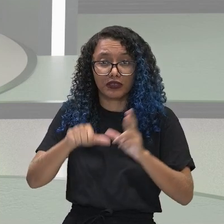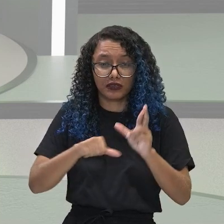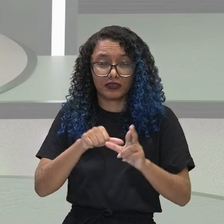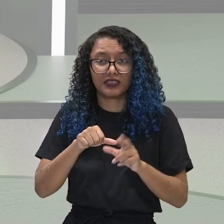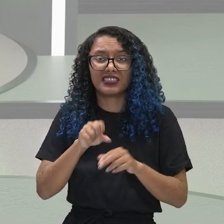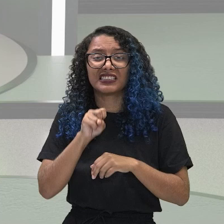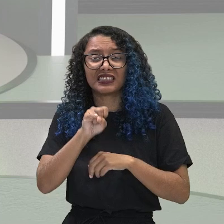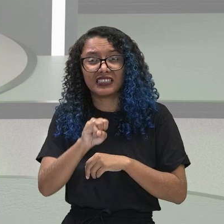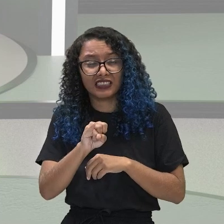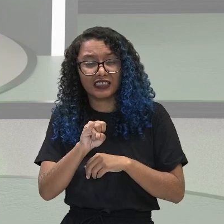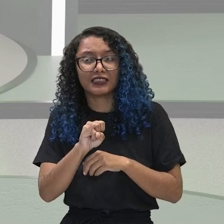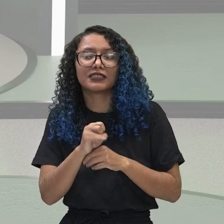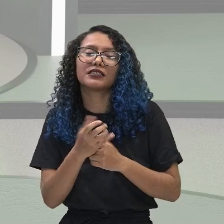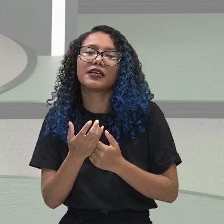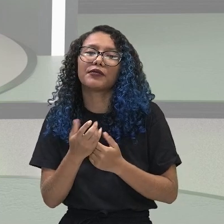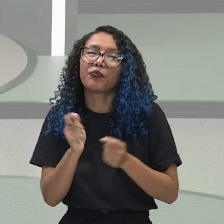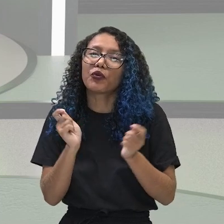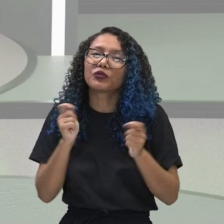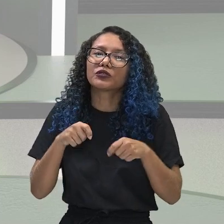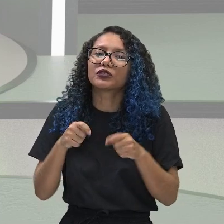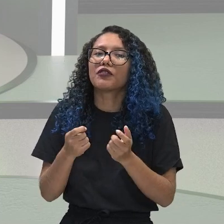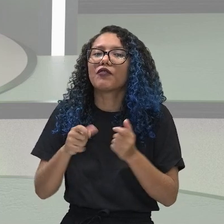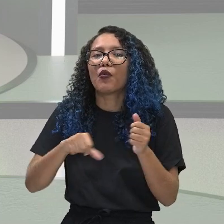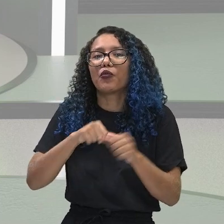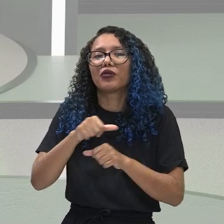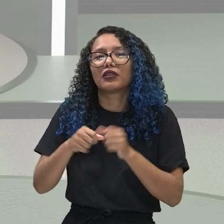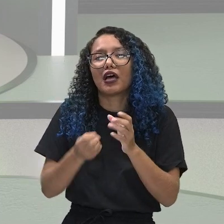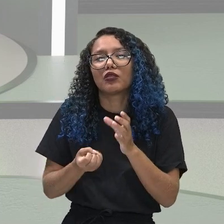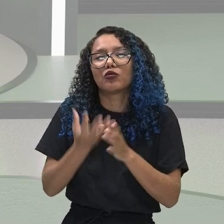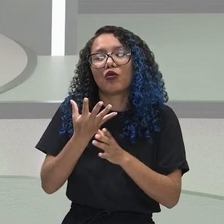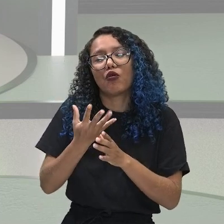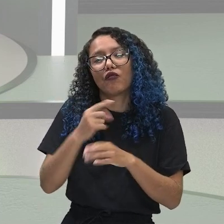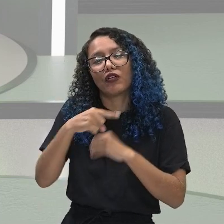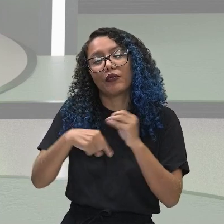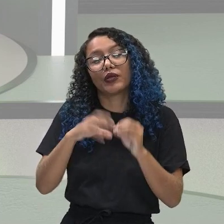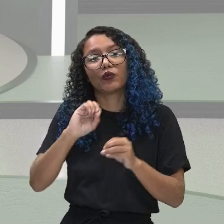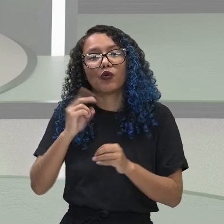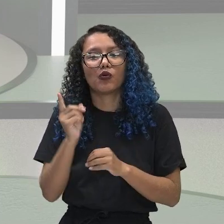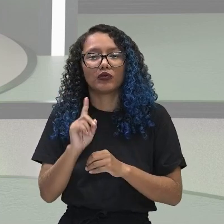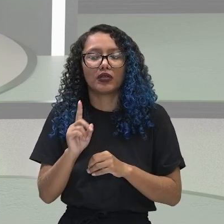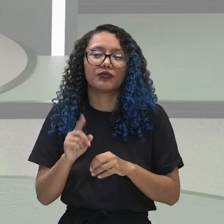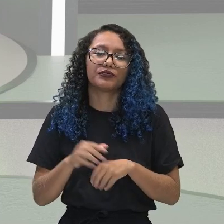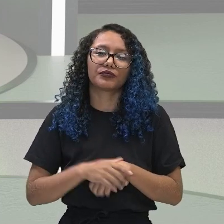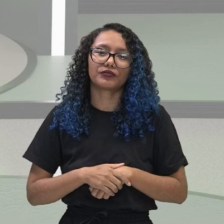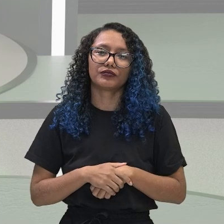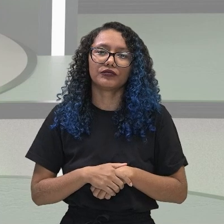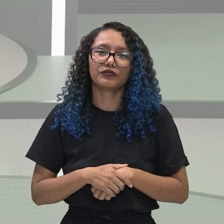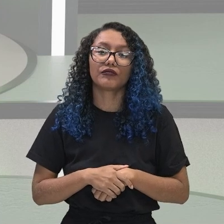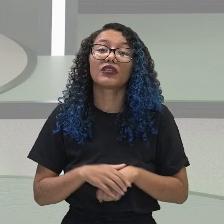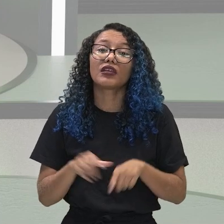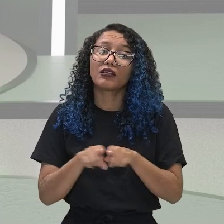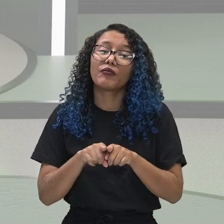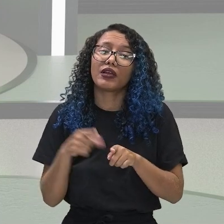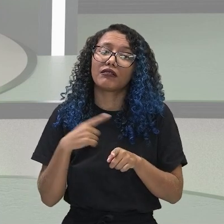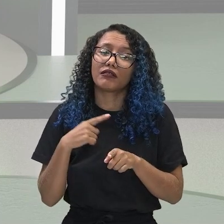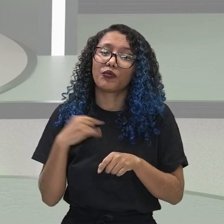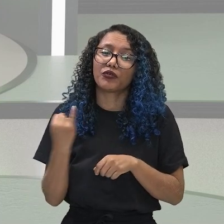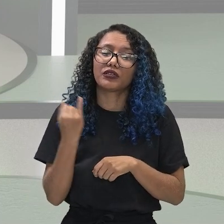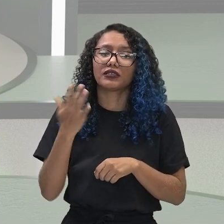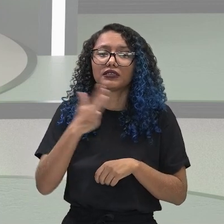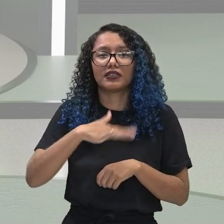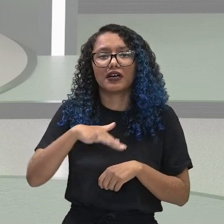novo elemento, que inclui muitas substâncias de relevância na indústria, na